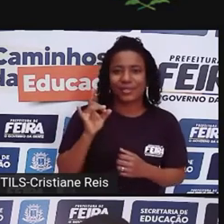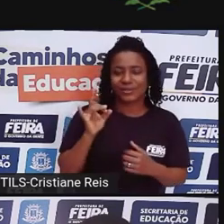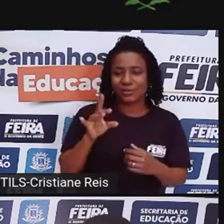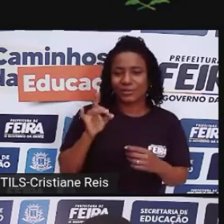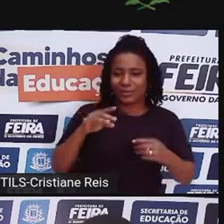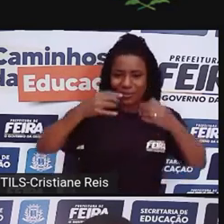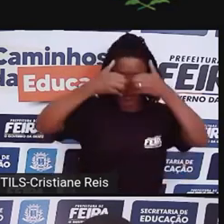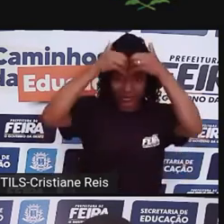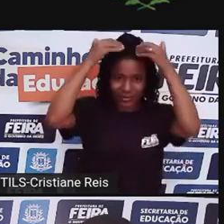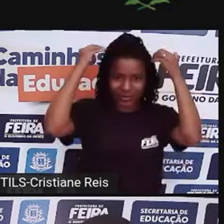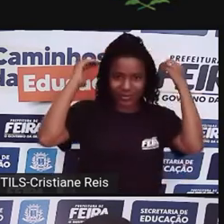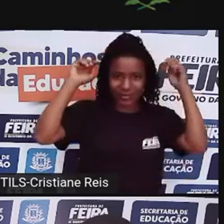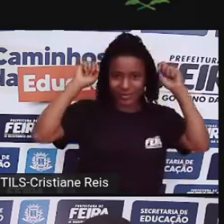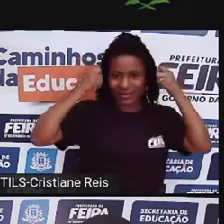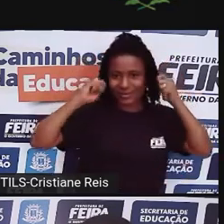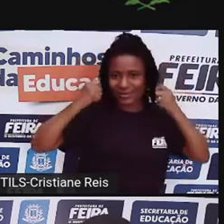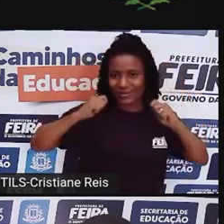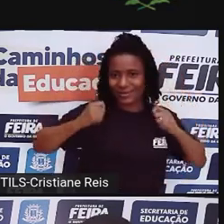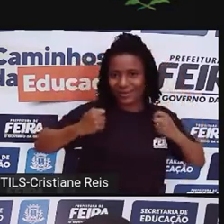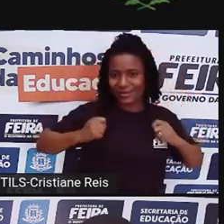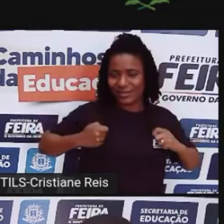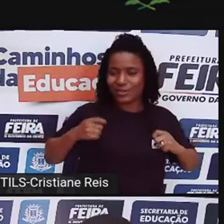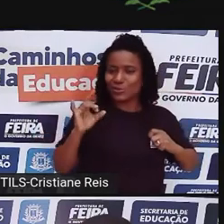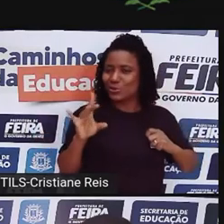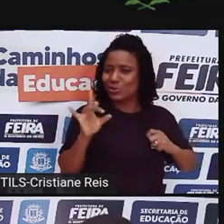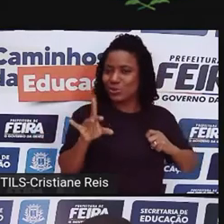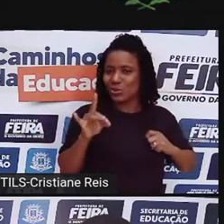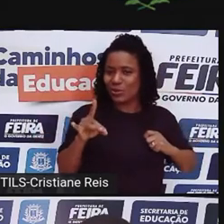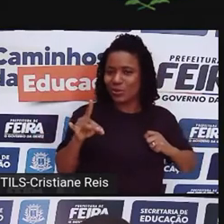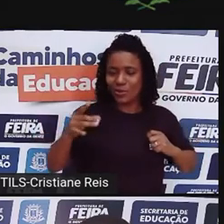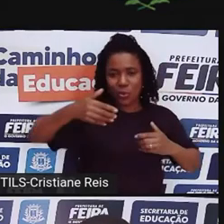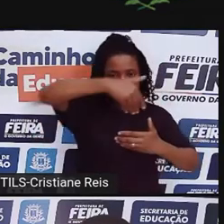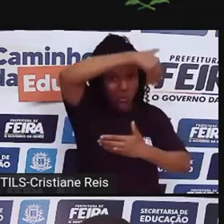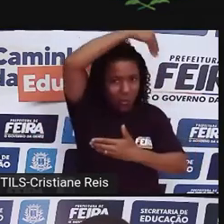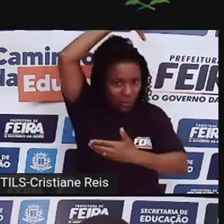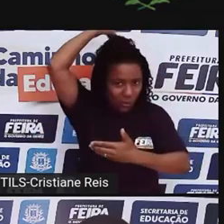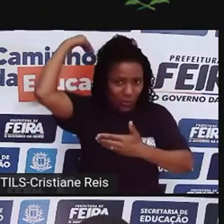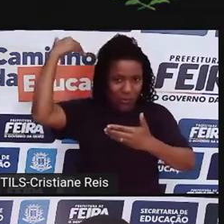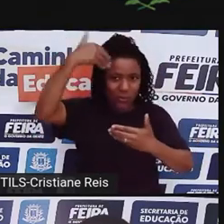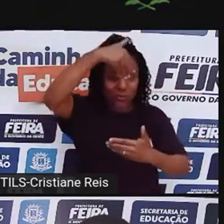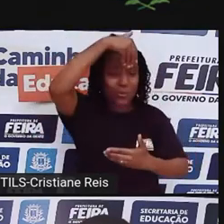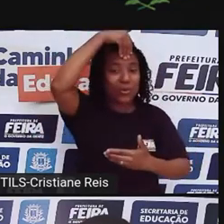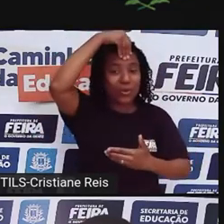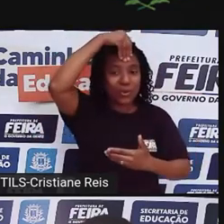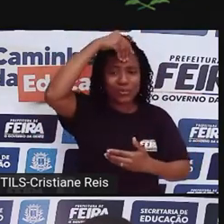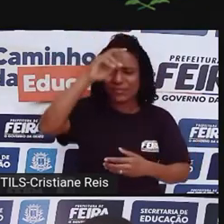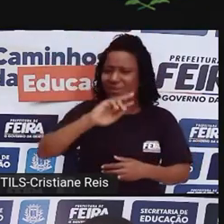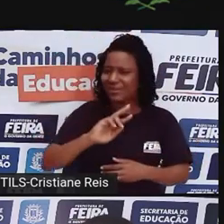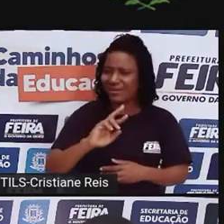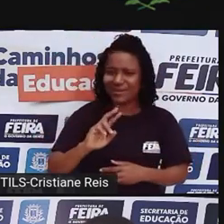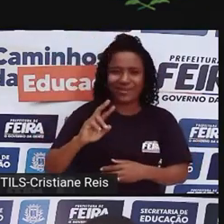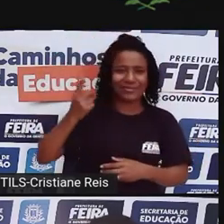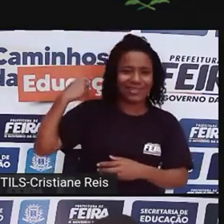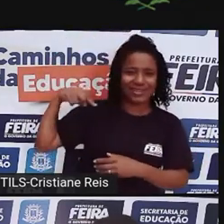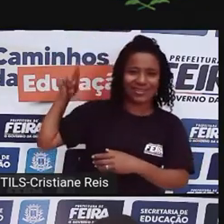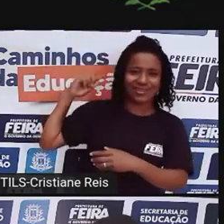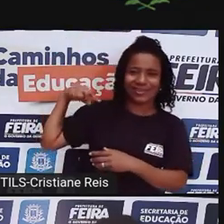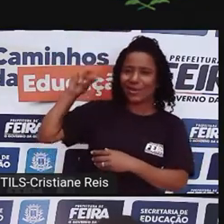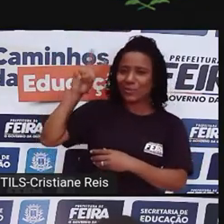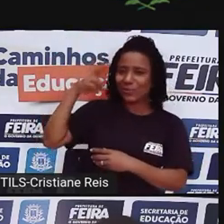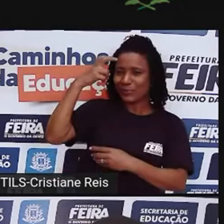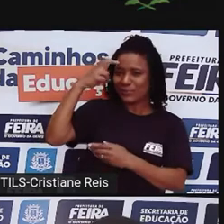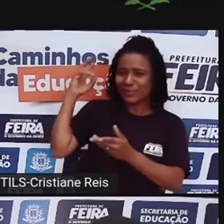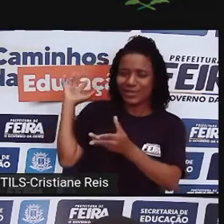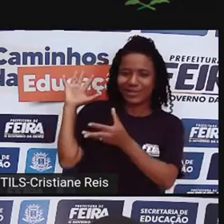tranças. Tem que entender que não são só penteados, tem toda uma história por trás de um povo, tem toda uma história de luta por trás.